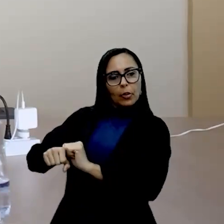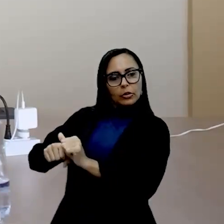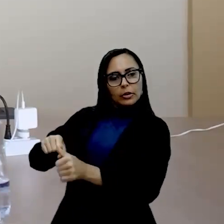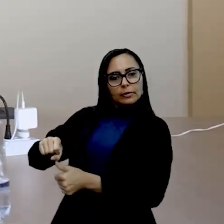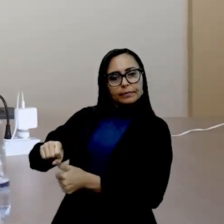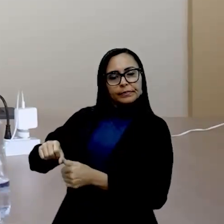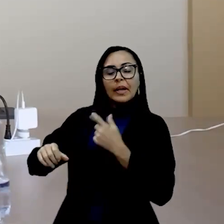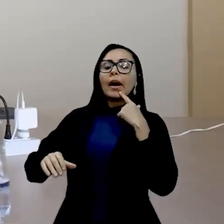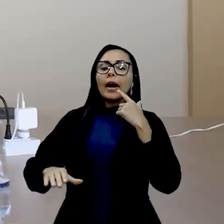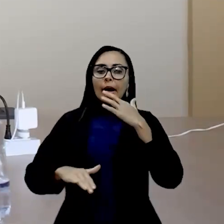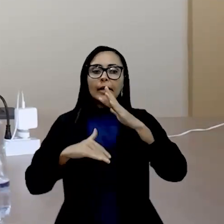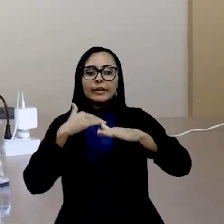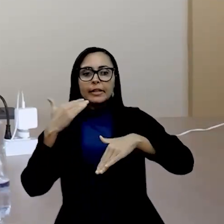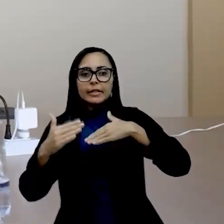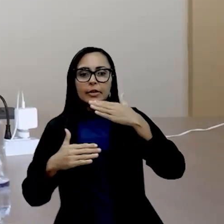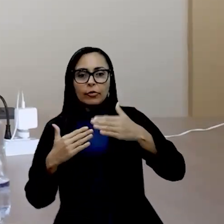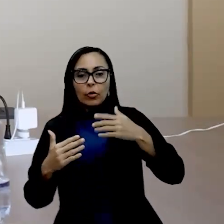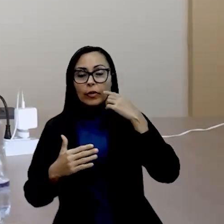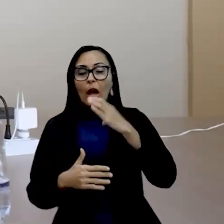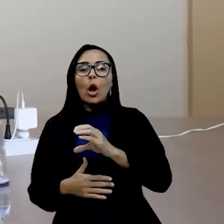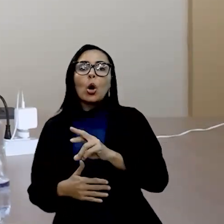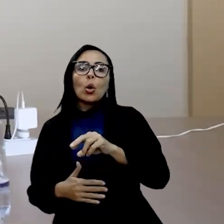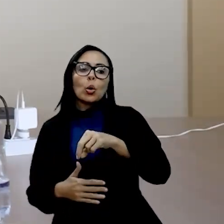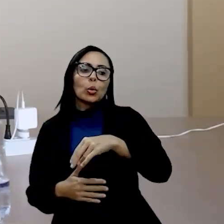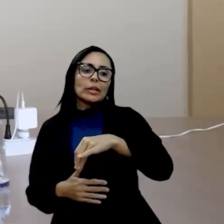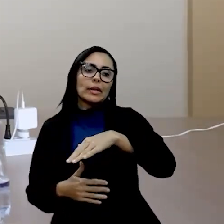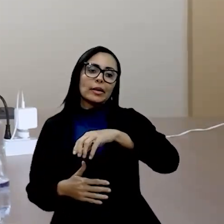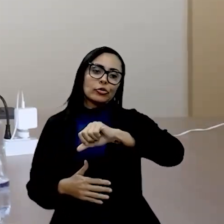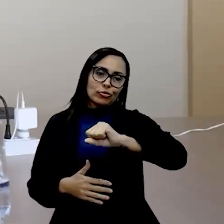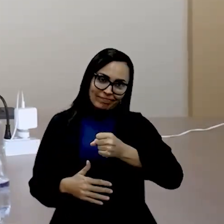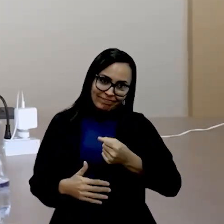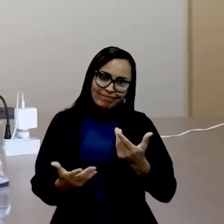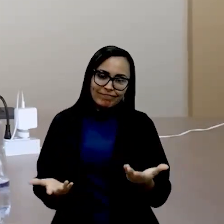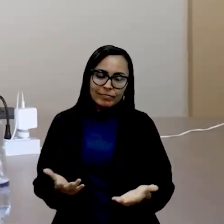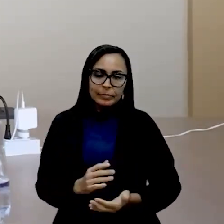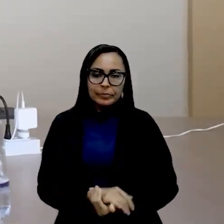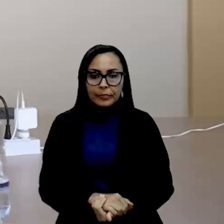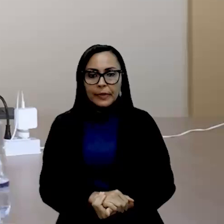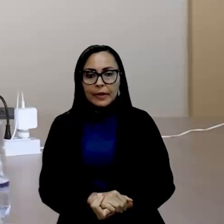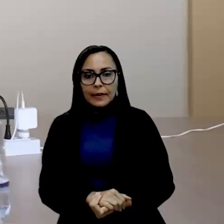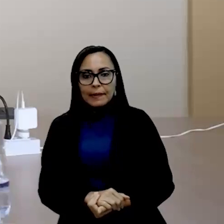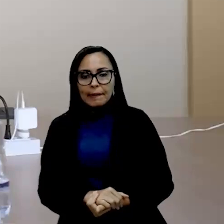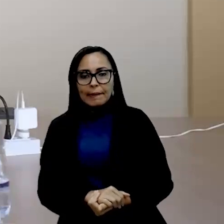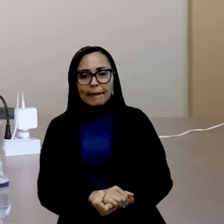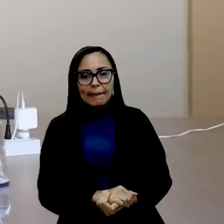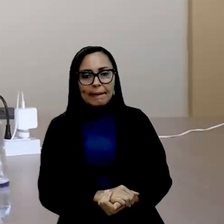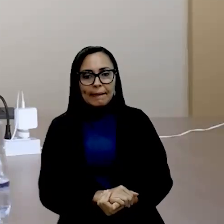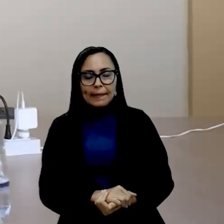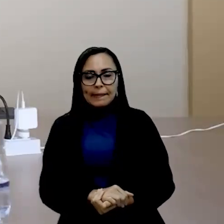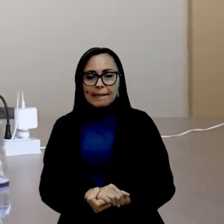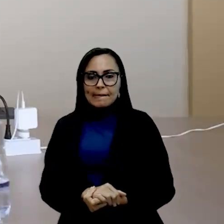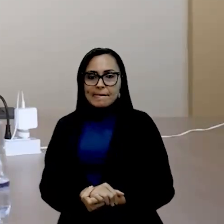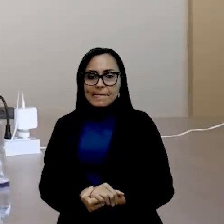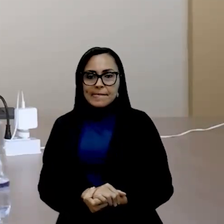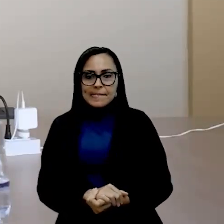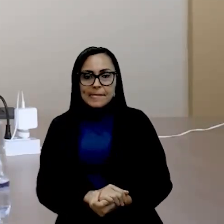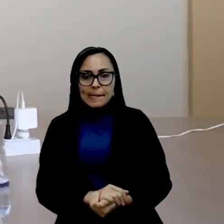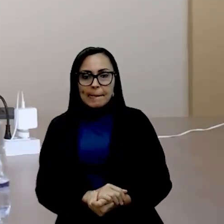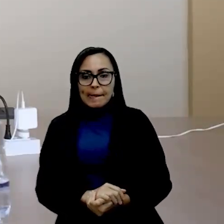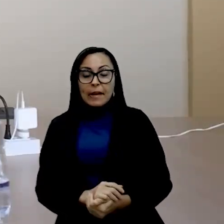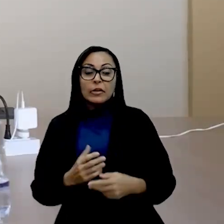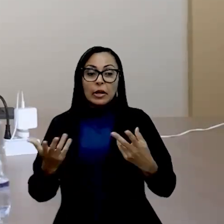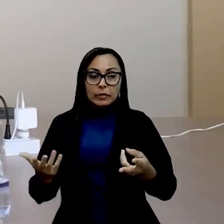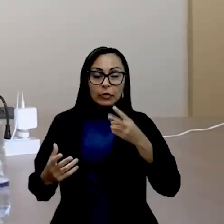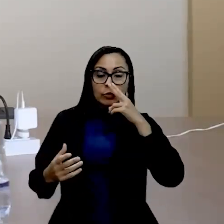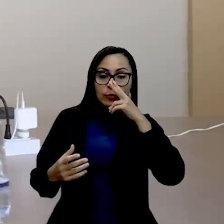aí ele desenvolve as infecções crônicas, que, diferentemente da aguda, que é um sintoma muito agudo mesmo, assim, forte, né? Um